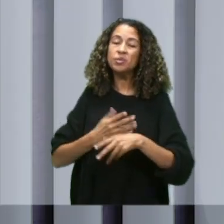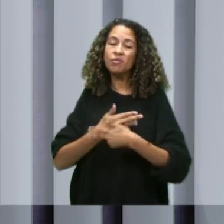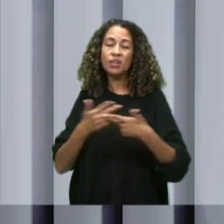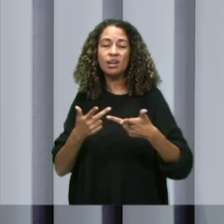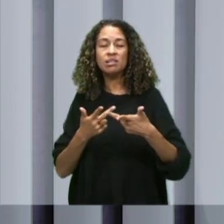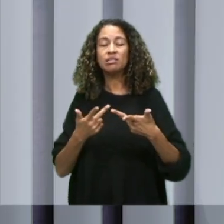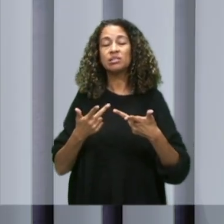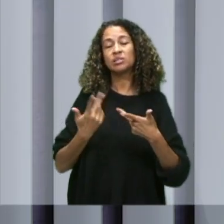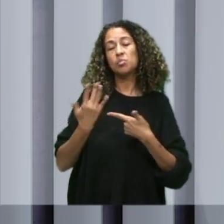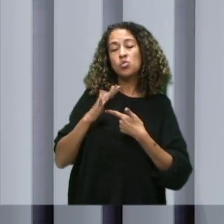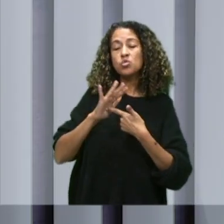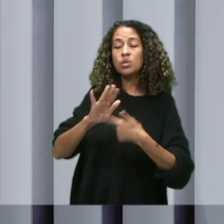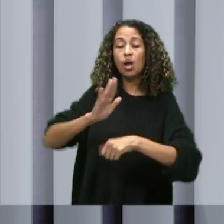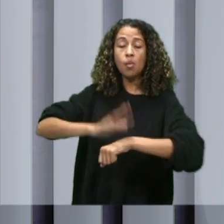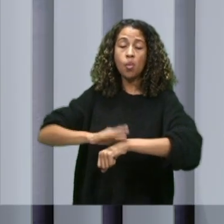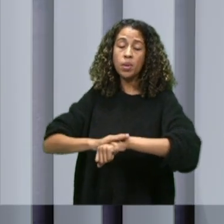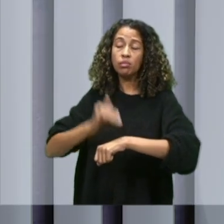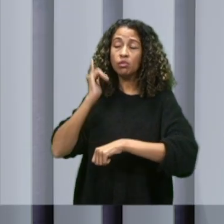foram aparecendo.